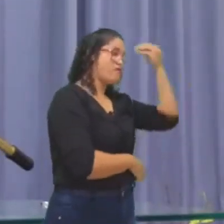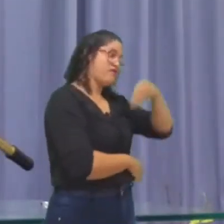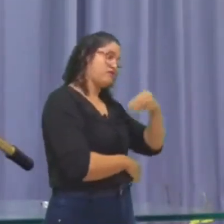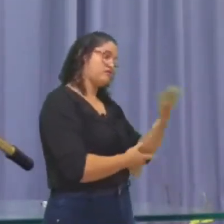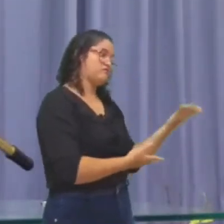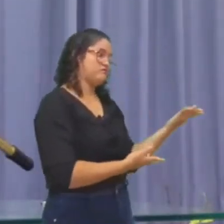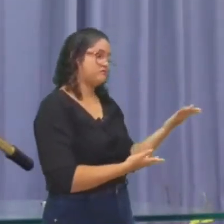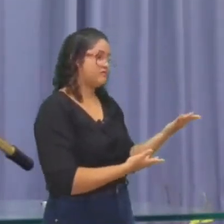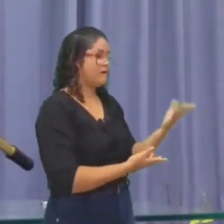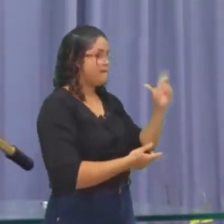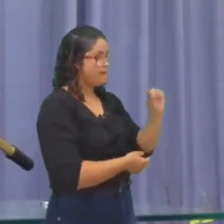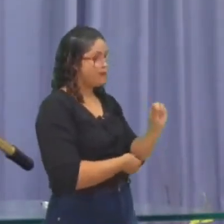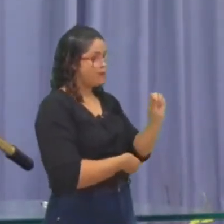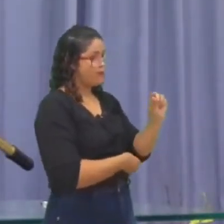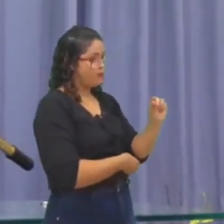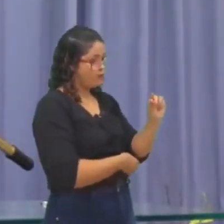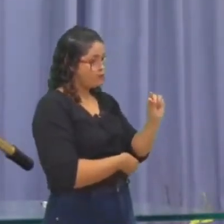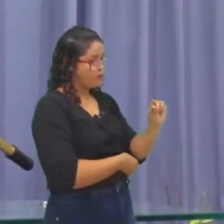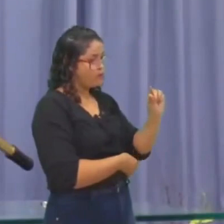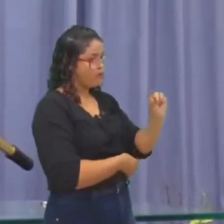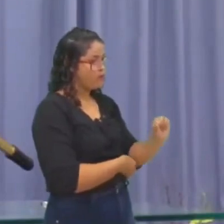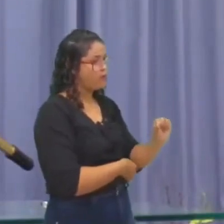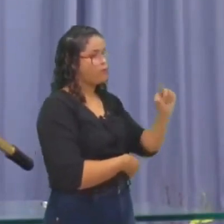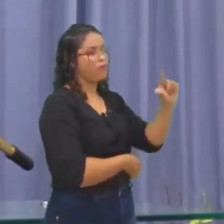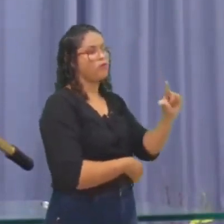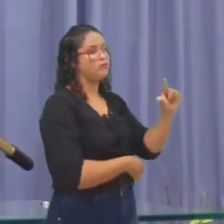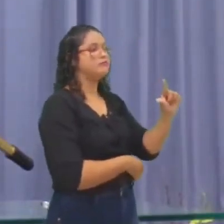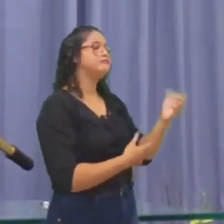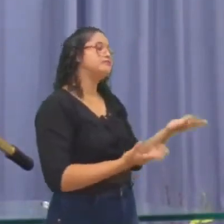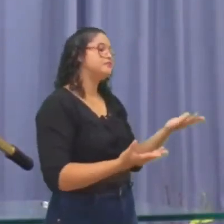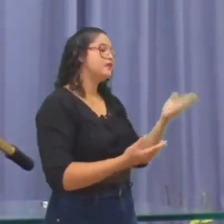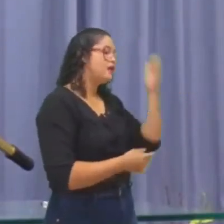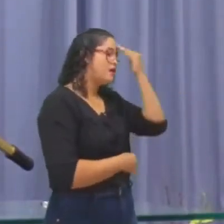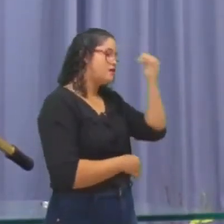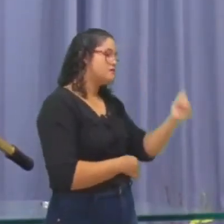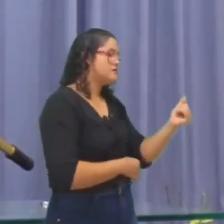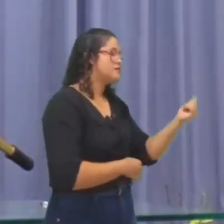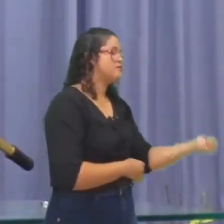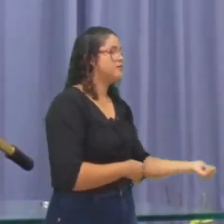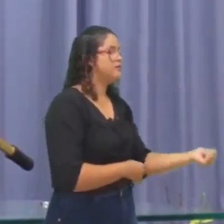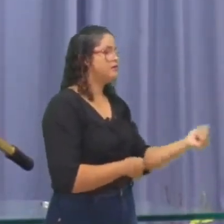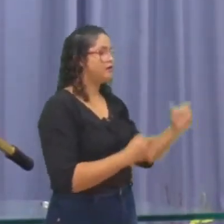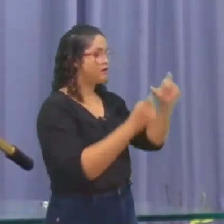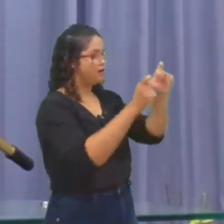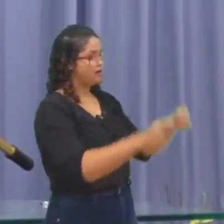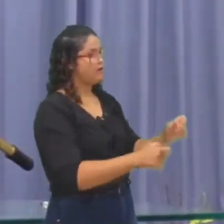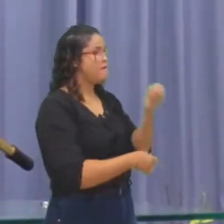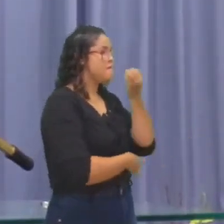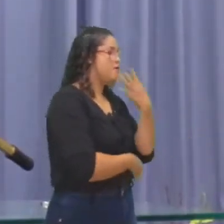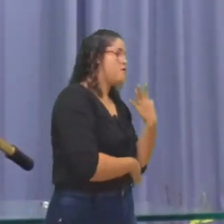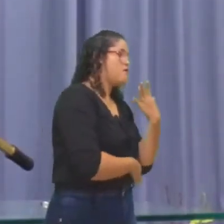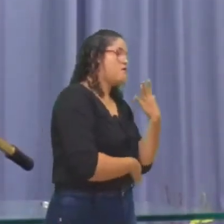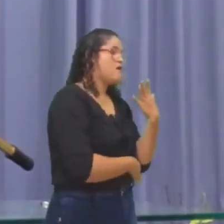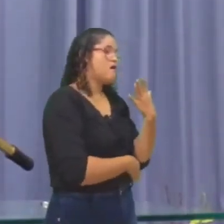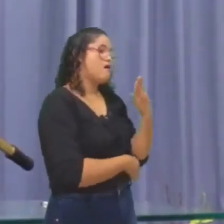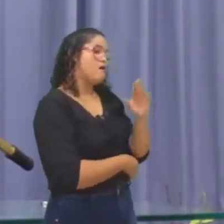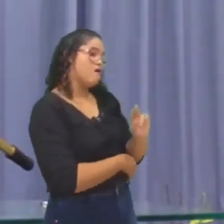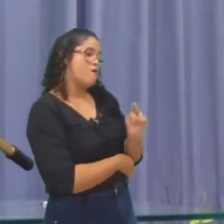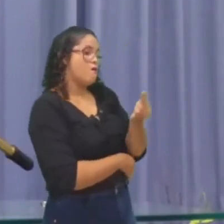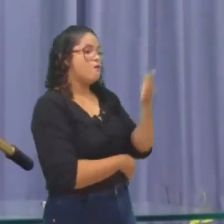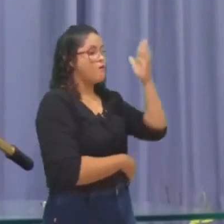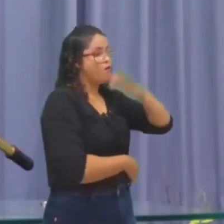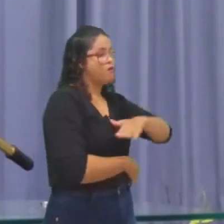ou muito. Que tal é a terra em que habita, se boa ou má? Que tais são